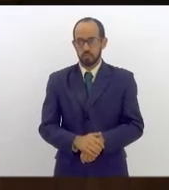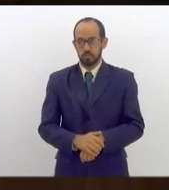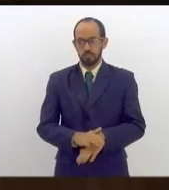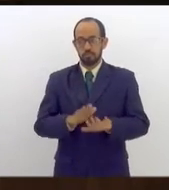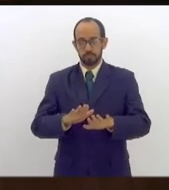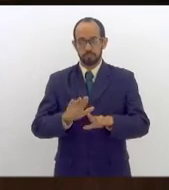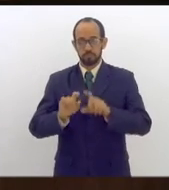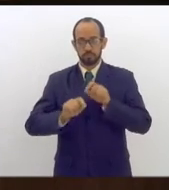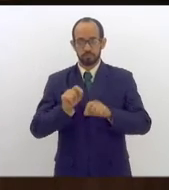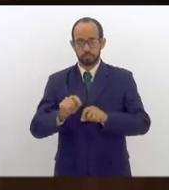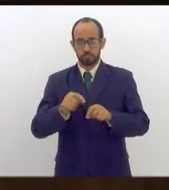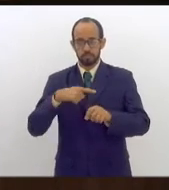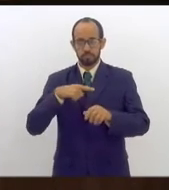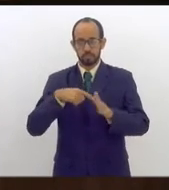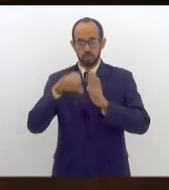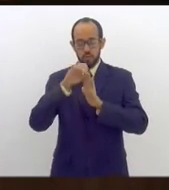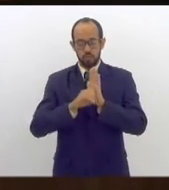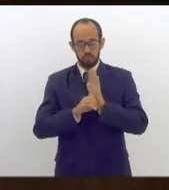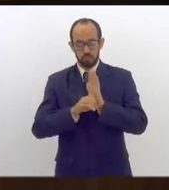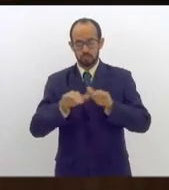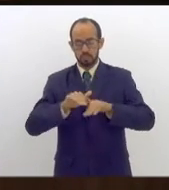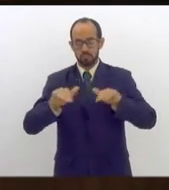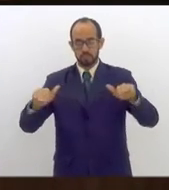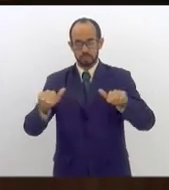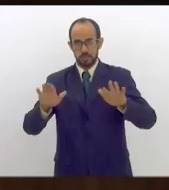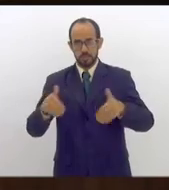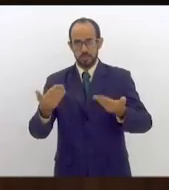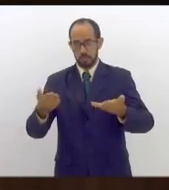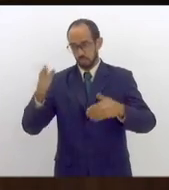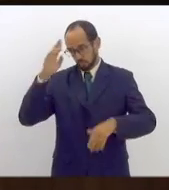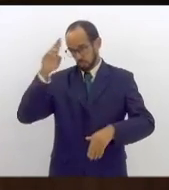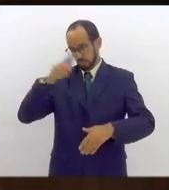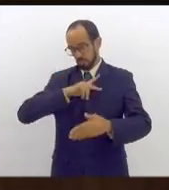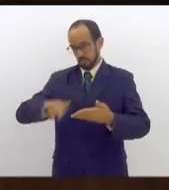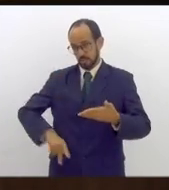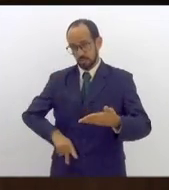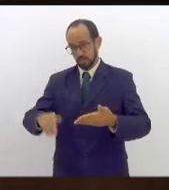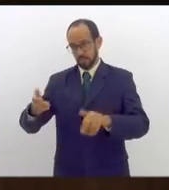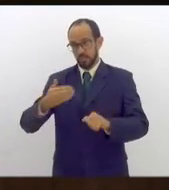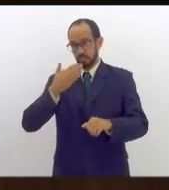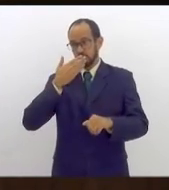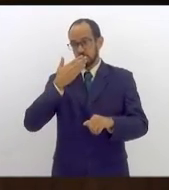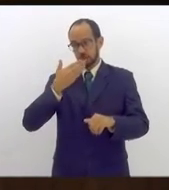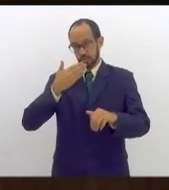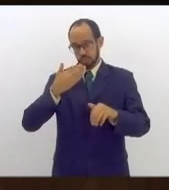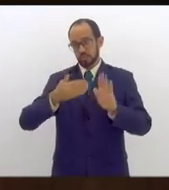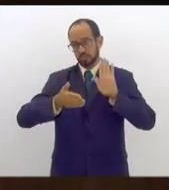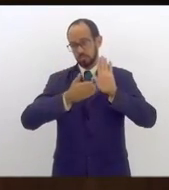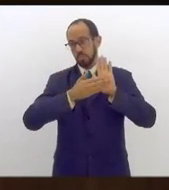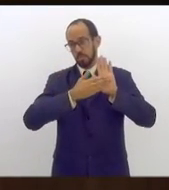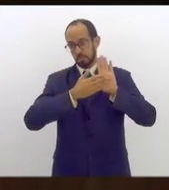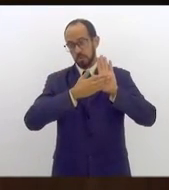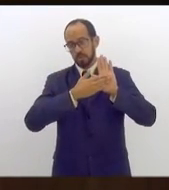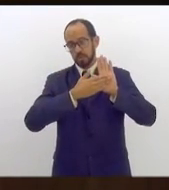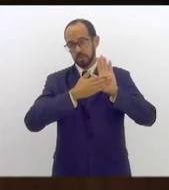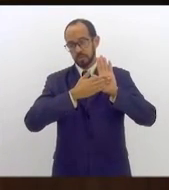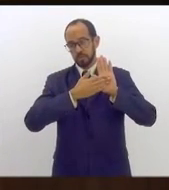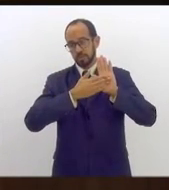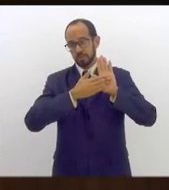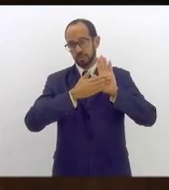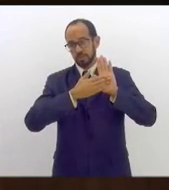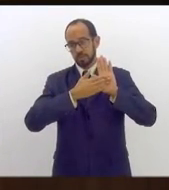mas há um ofício à mesa. Então, senhora presidente, eu vou propor, já que